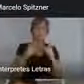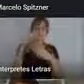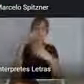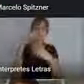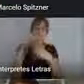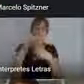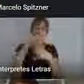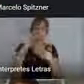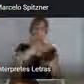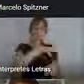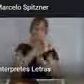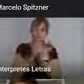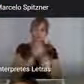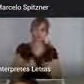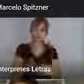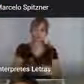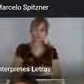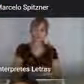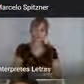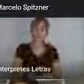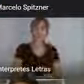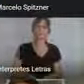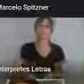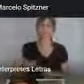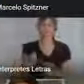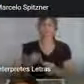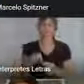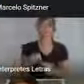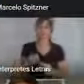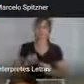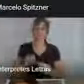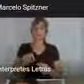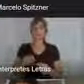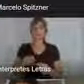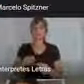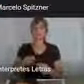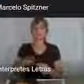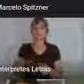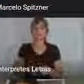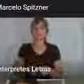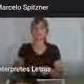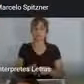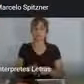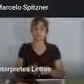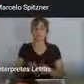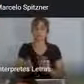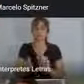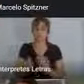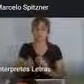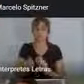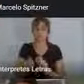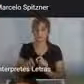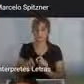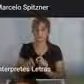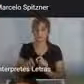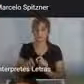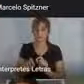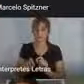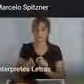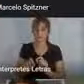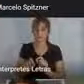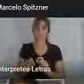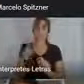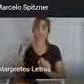mundo. E fazendo também, mais uma vez, a Alessandra pontua também, a Alessandra França, sobre essa dificuldade,